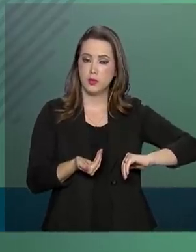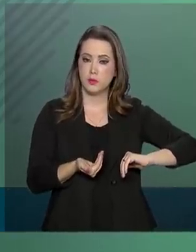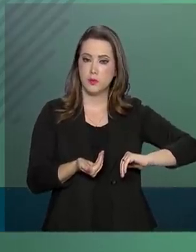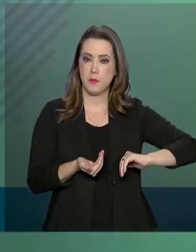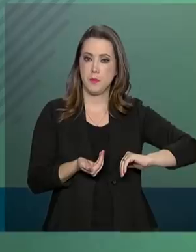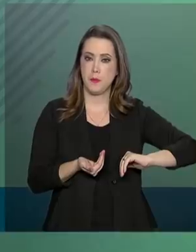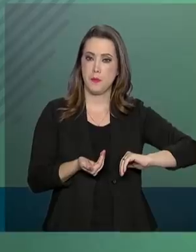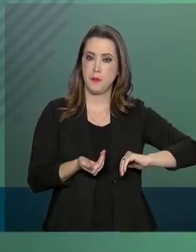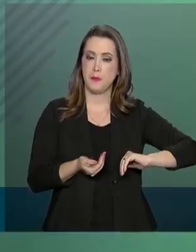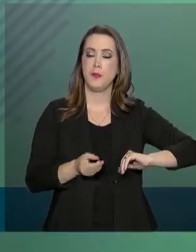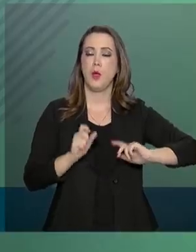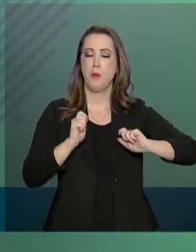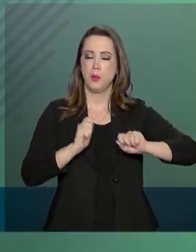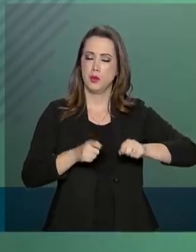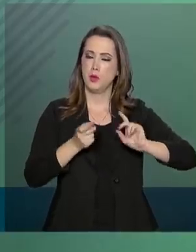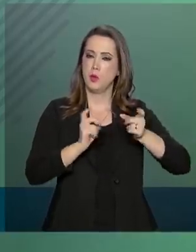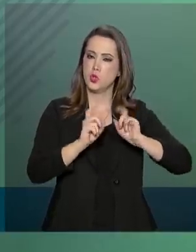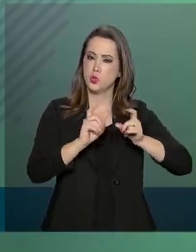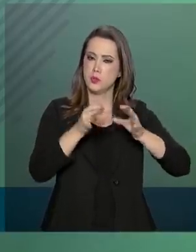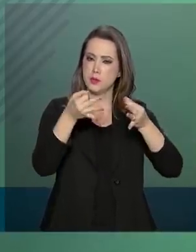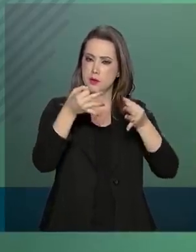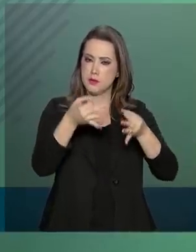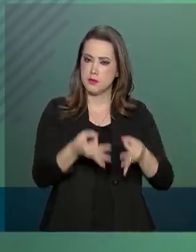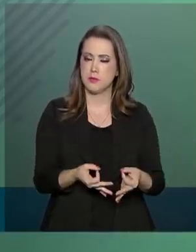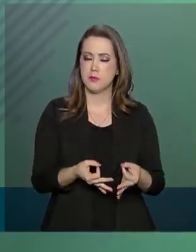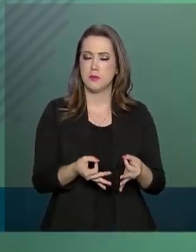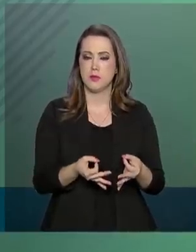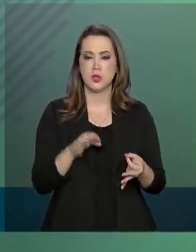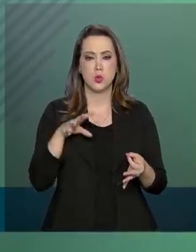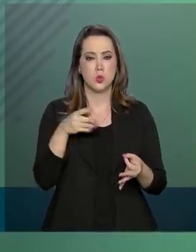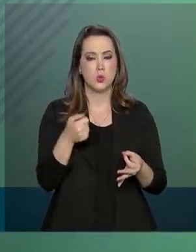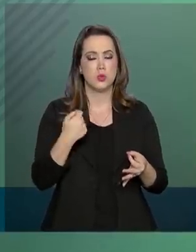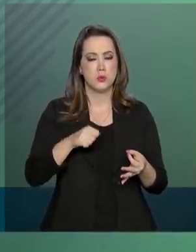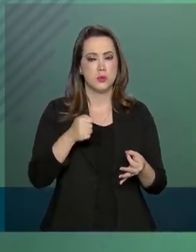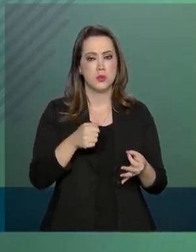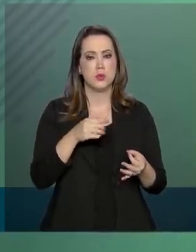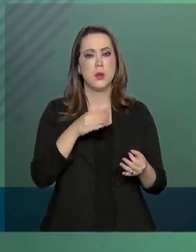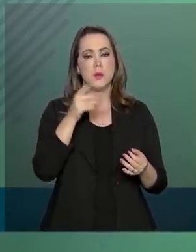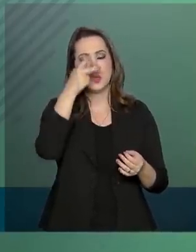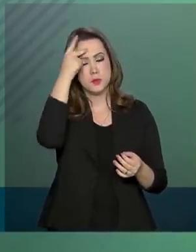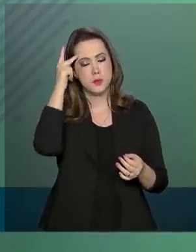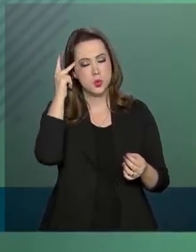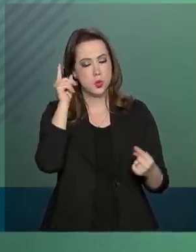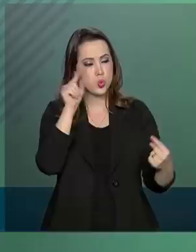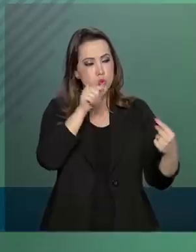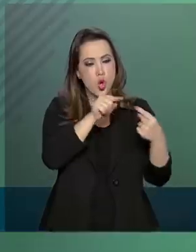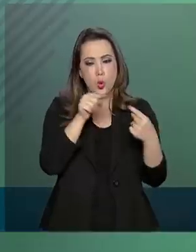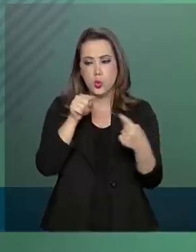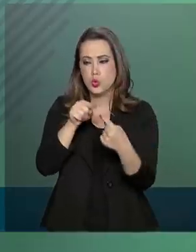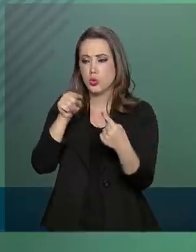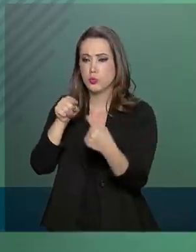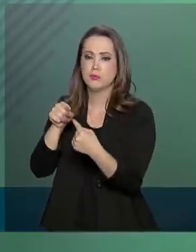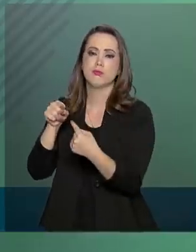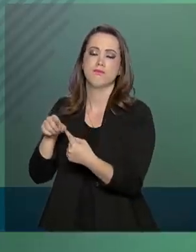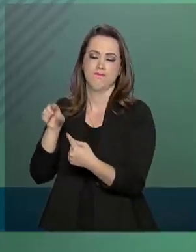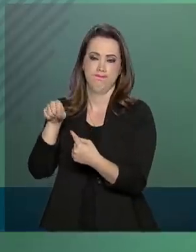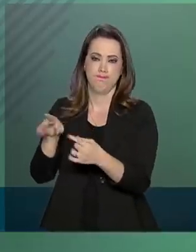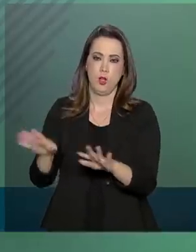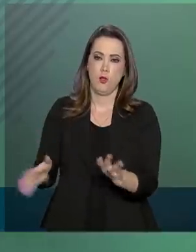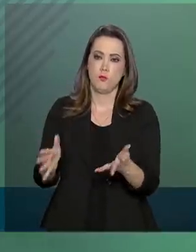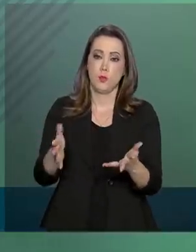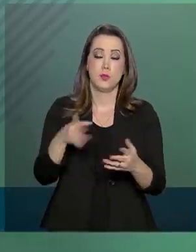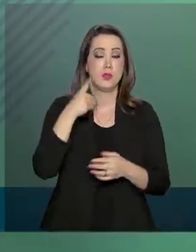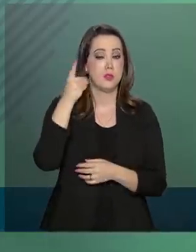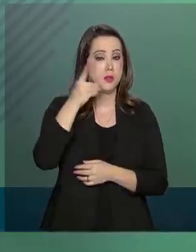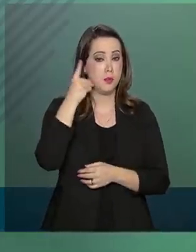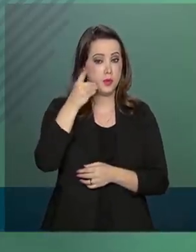param as coordenações necessárias para convencer e mobilizar os deputados